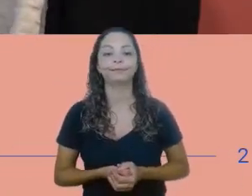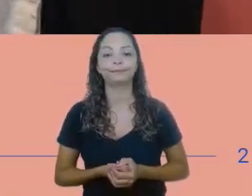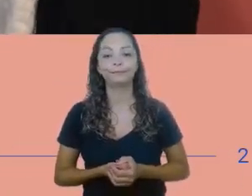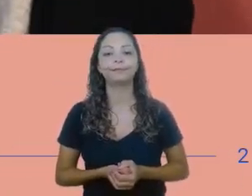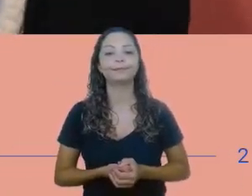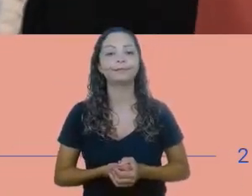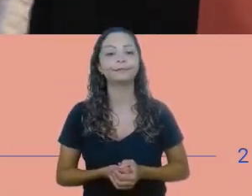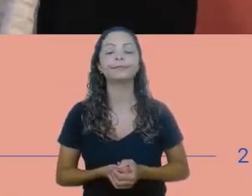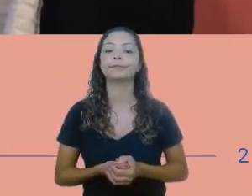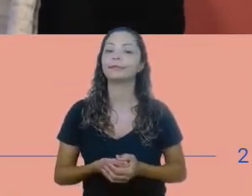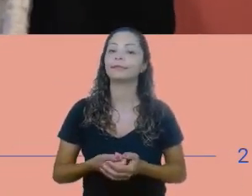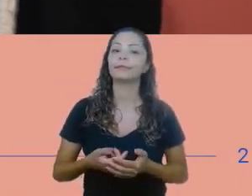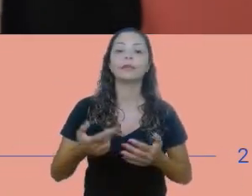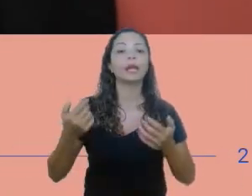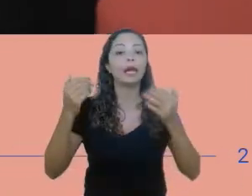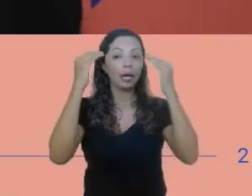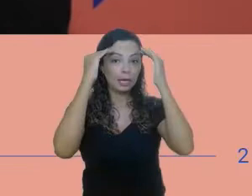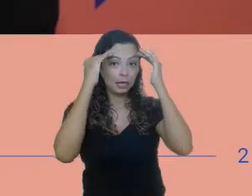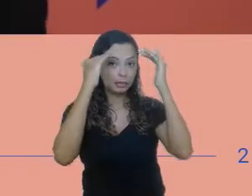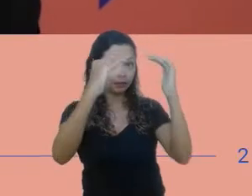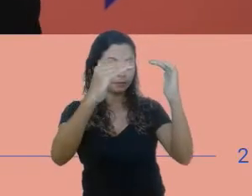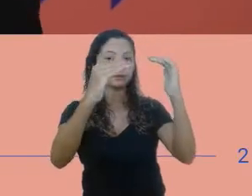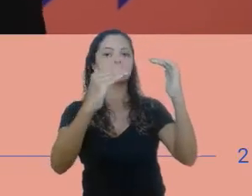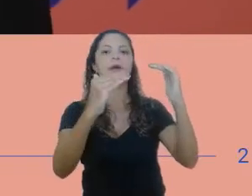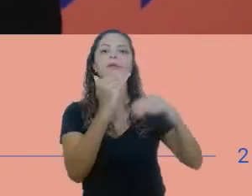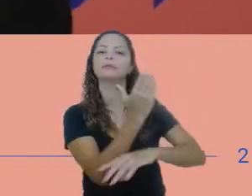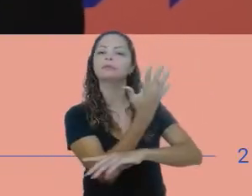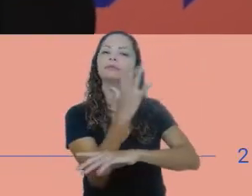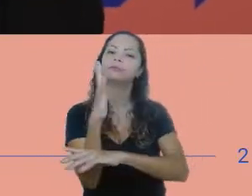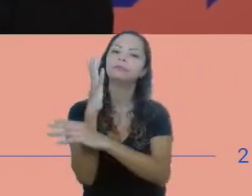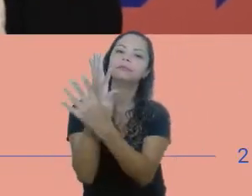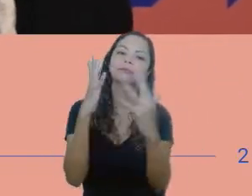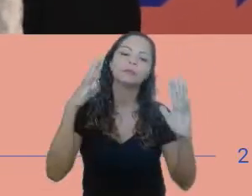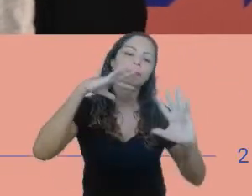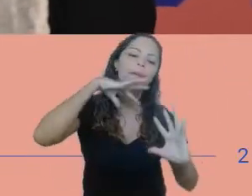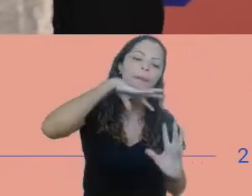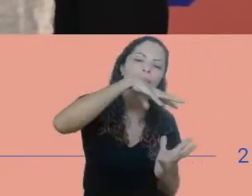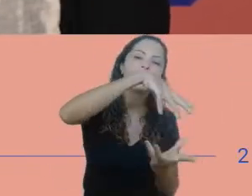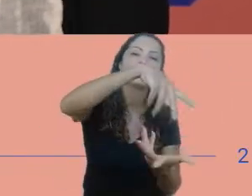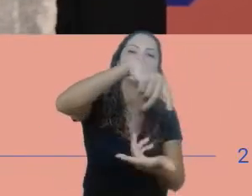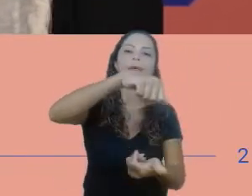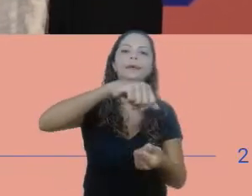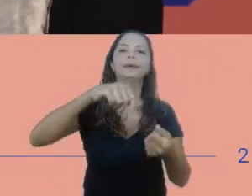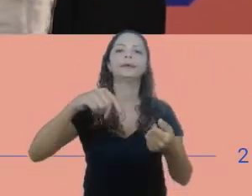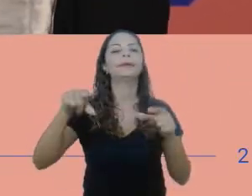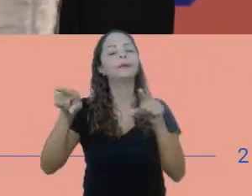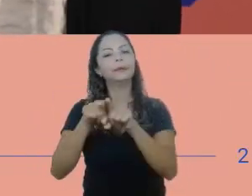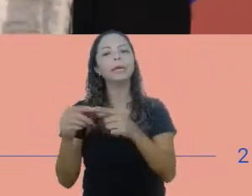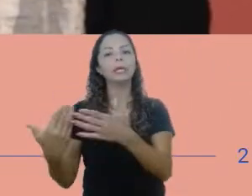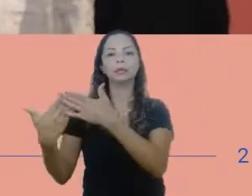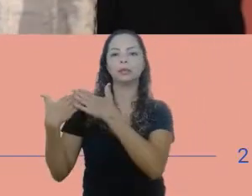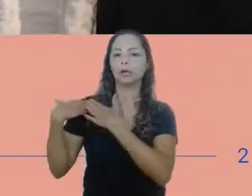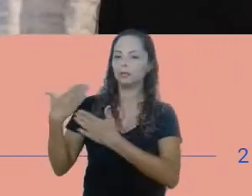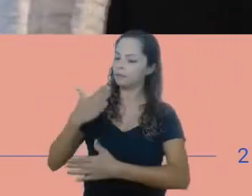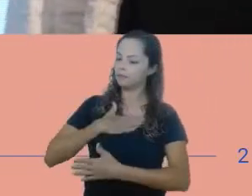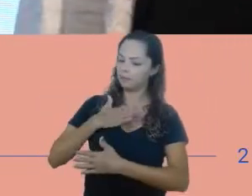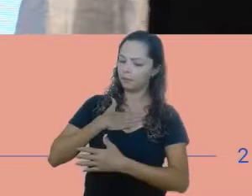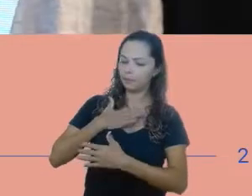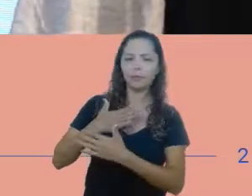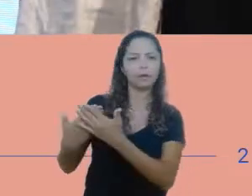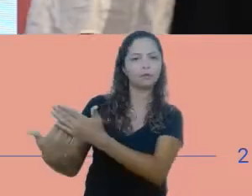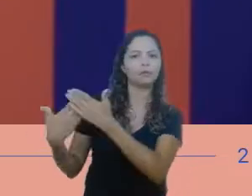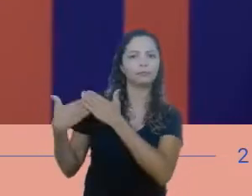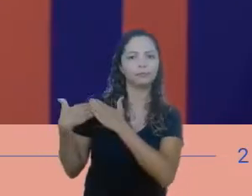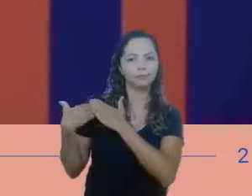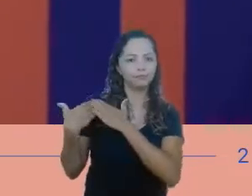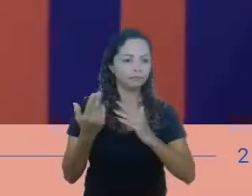respeitar o meio ambiente se socialmente responsável não vai garantir a sobrevivência do negócio precisamos